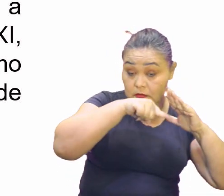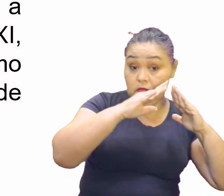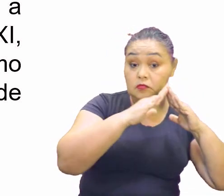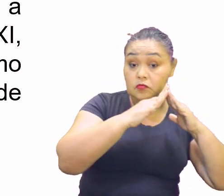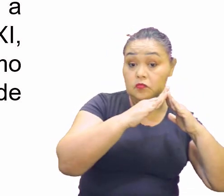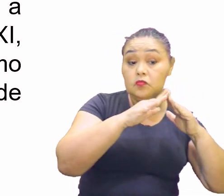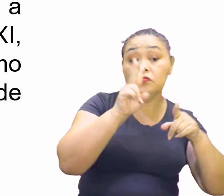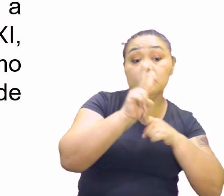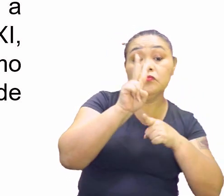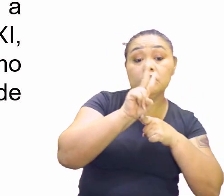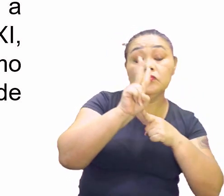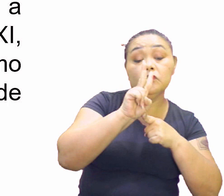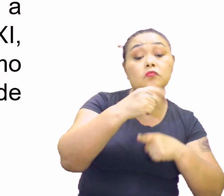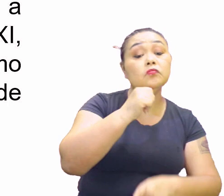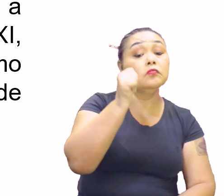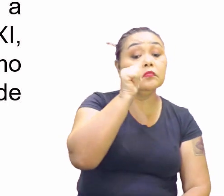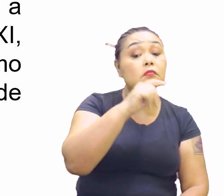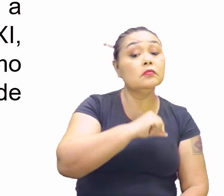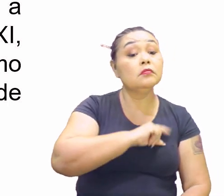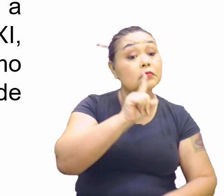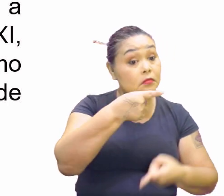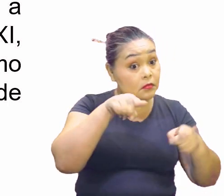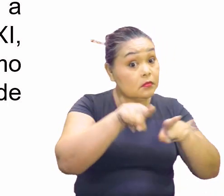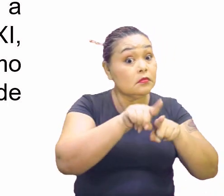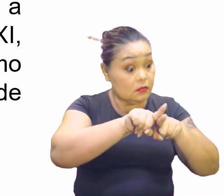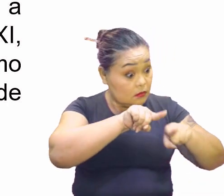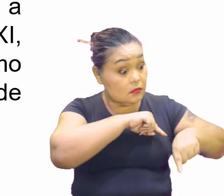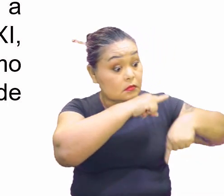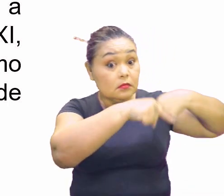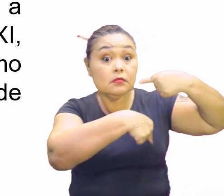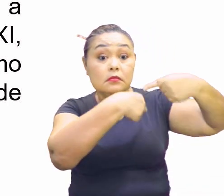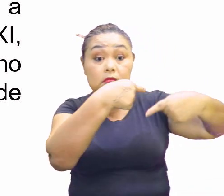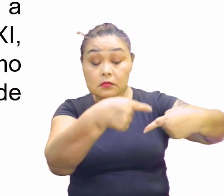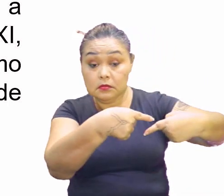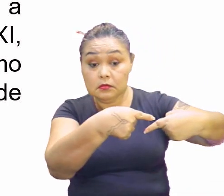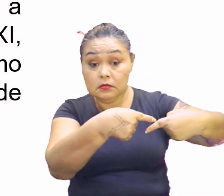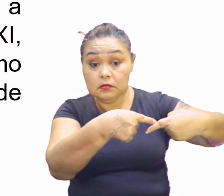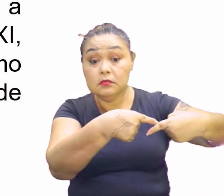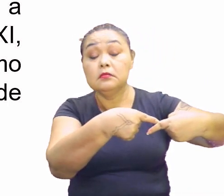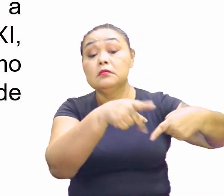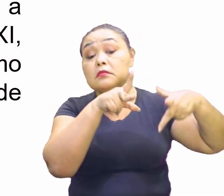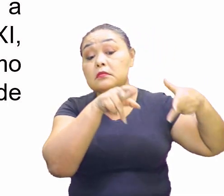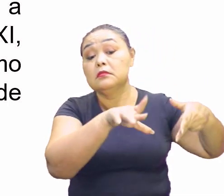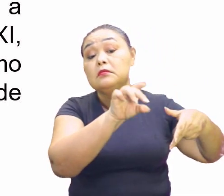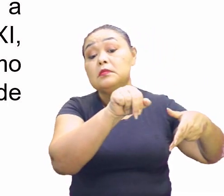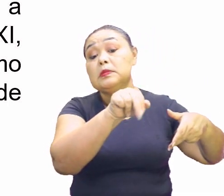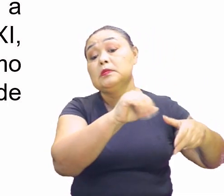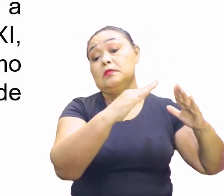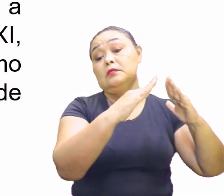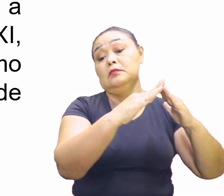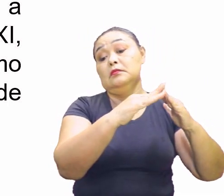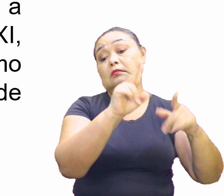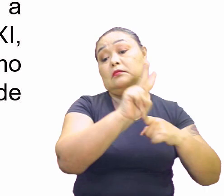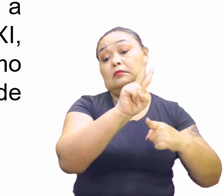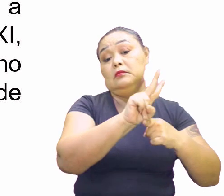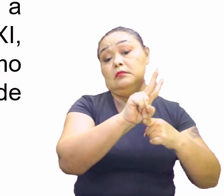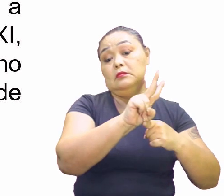especiais com as filhas para que elas também se formassem. como donas de